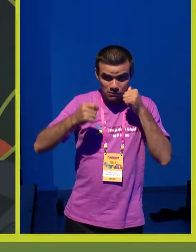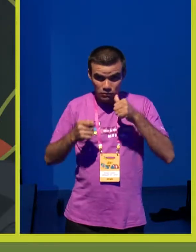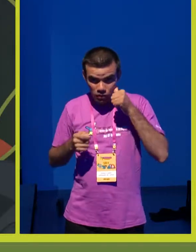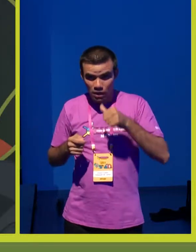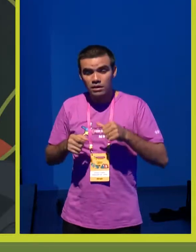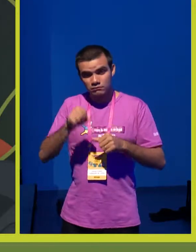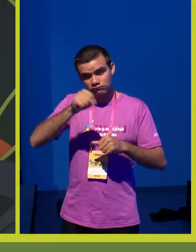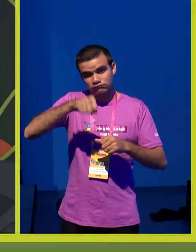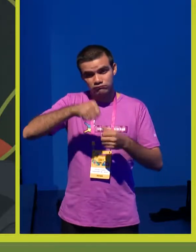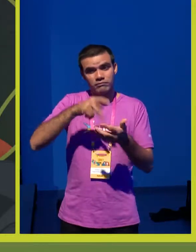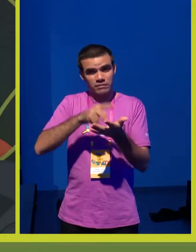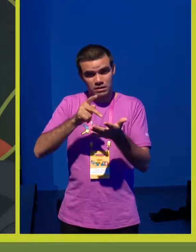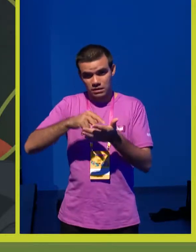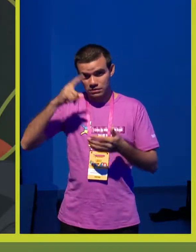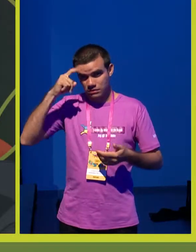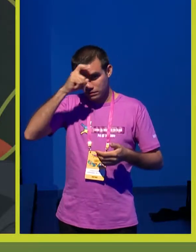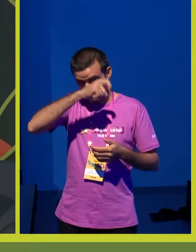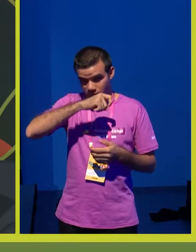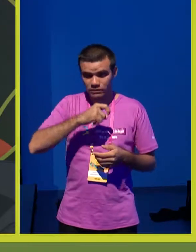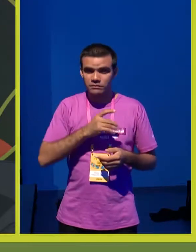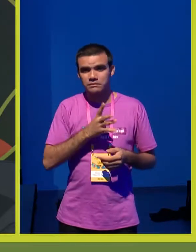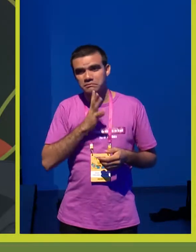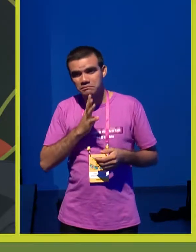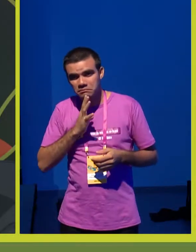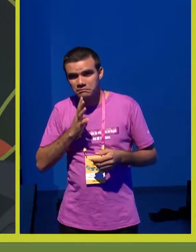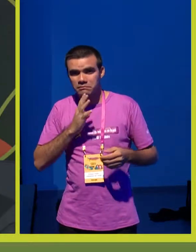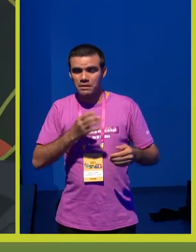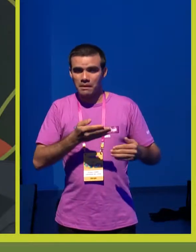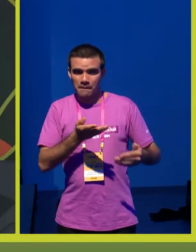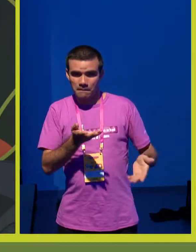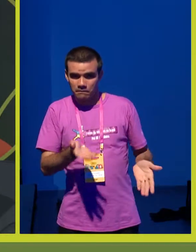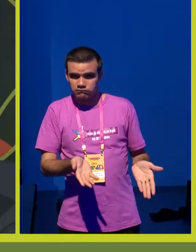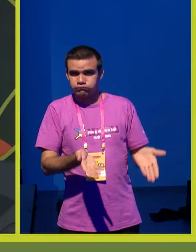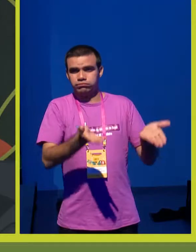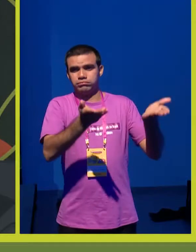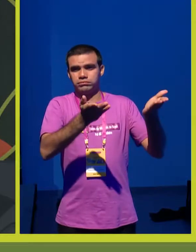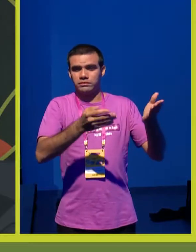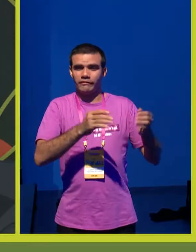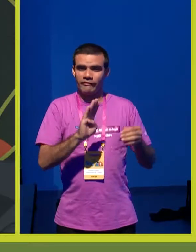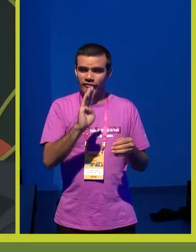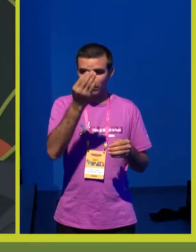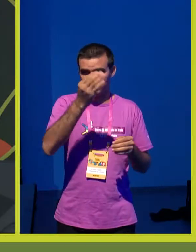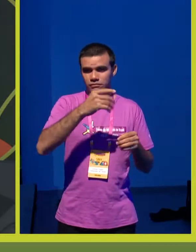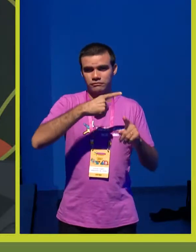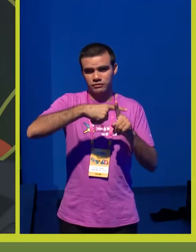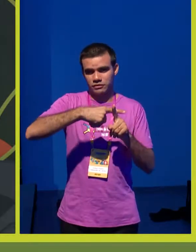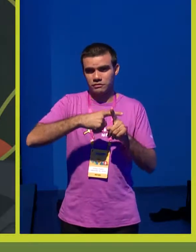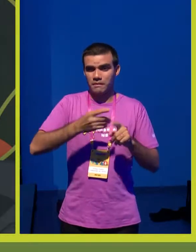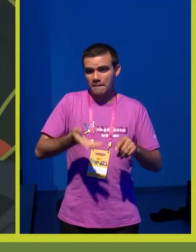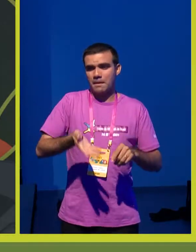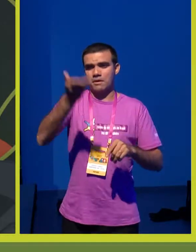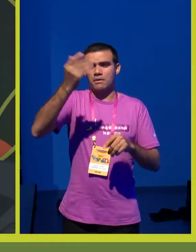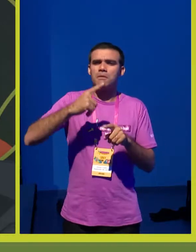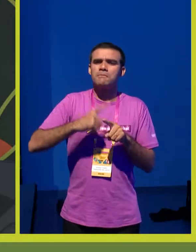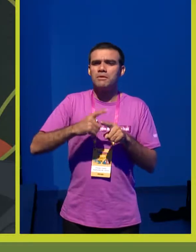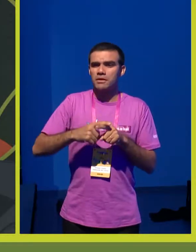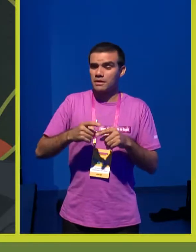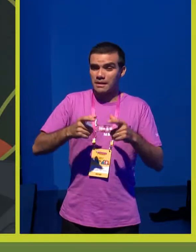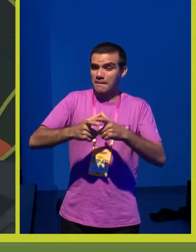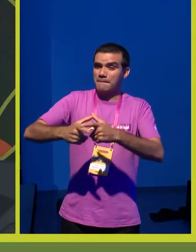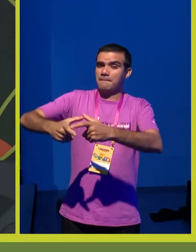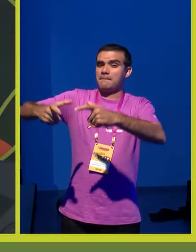maior na questão de reconhecimento e o número de falsos positivos muito maior por quê? porque a grande